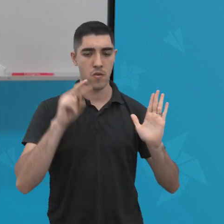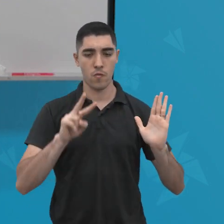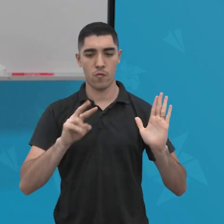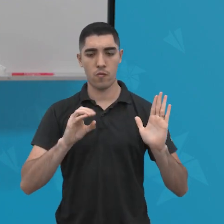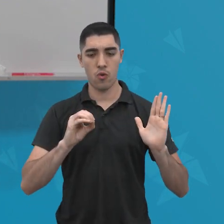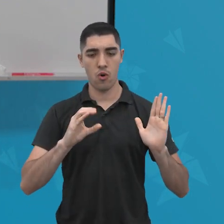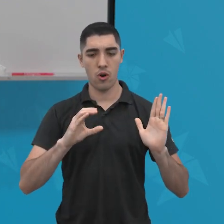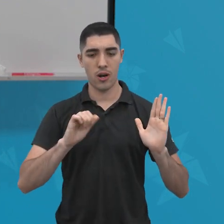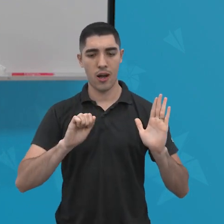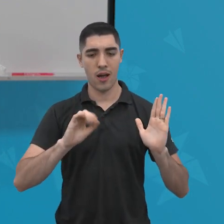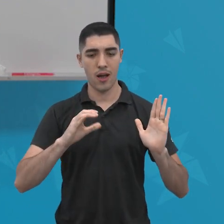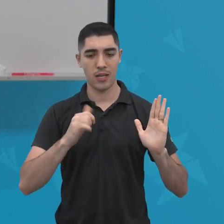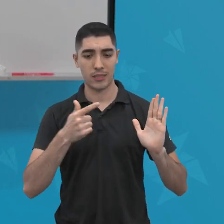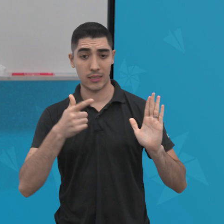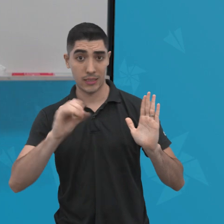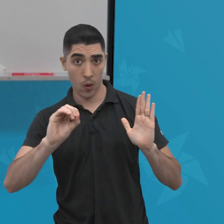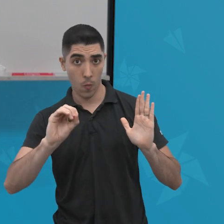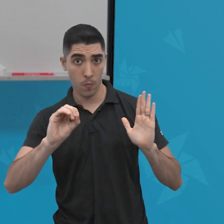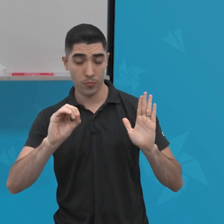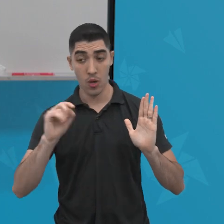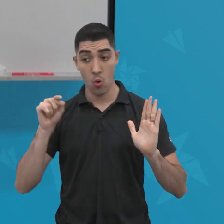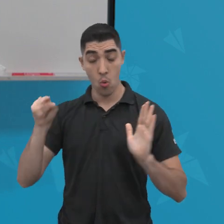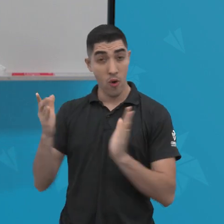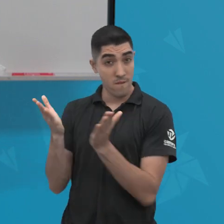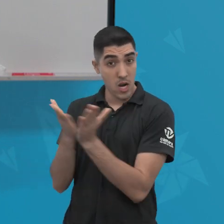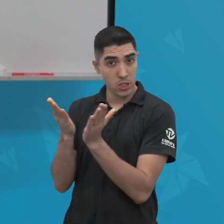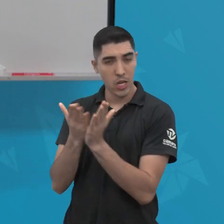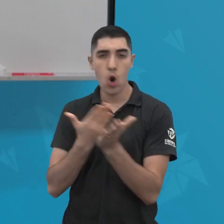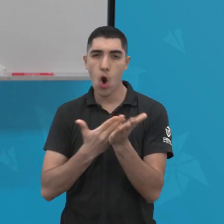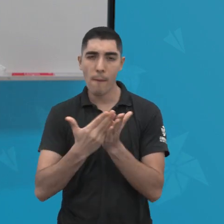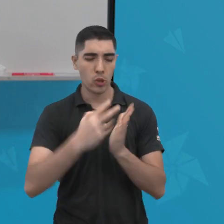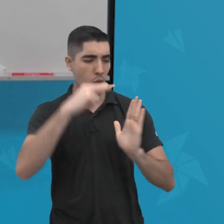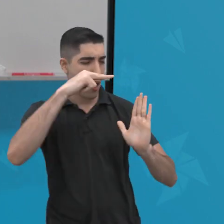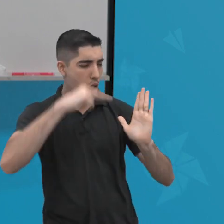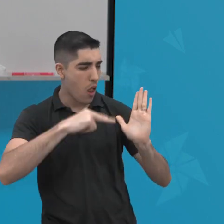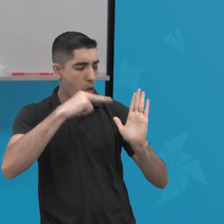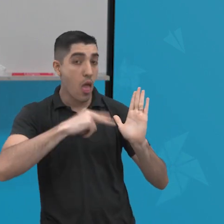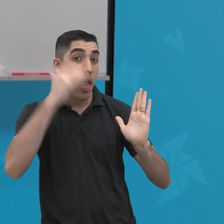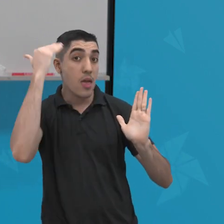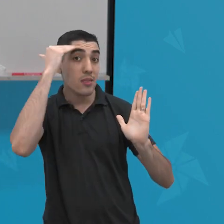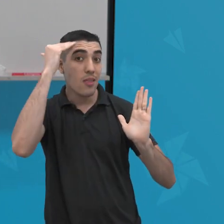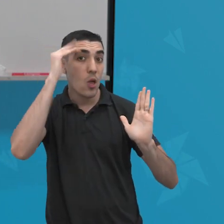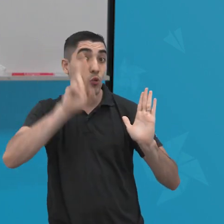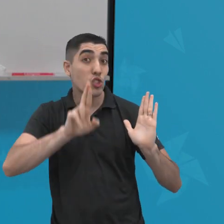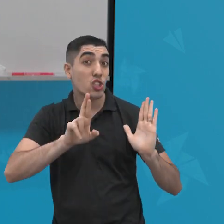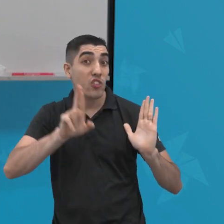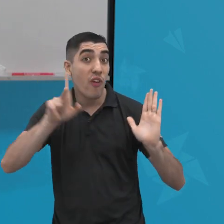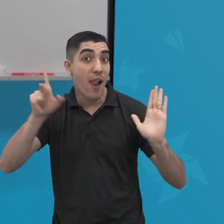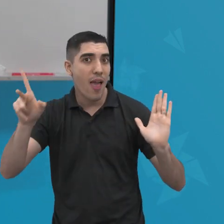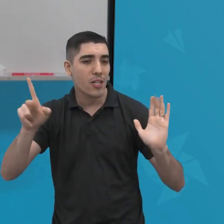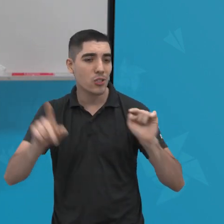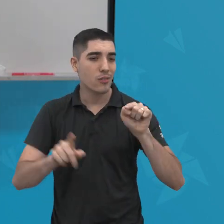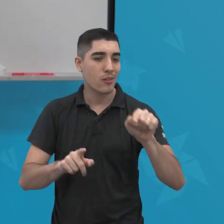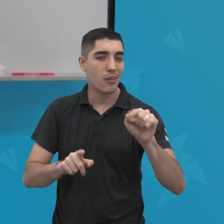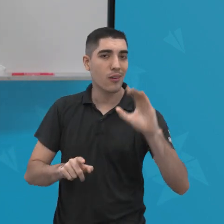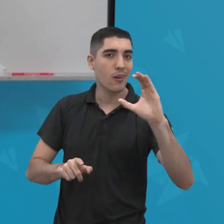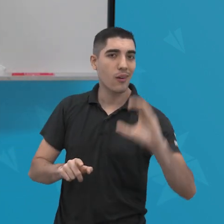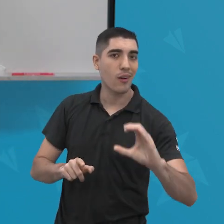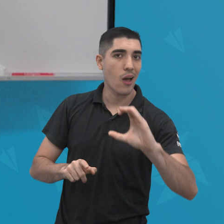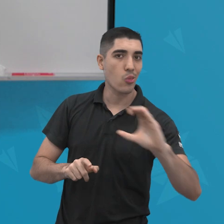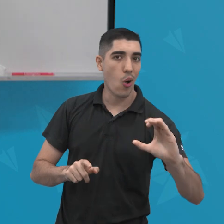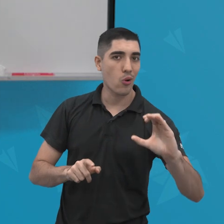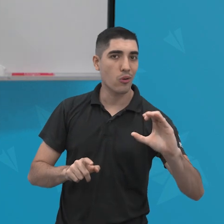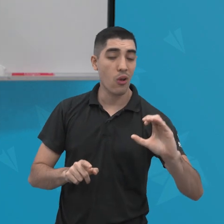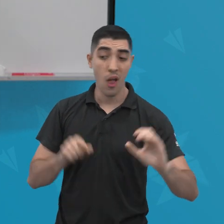mas fizeram uma leitura que traduziu essa ideia como uma